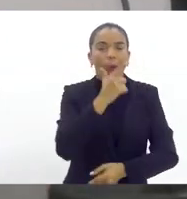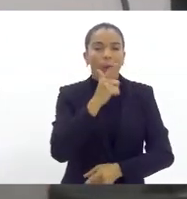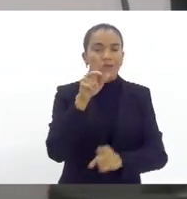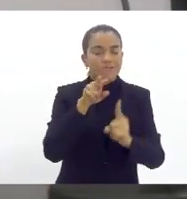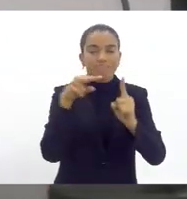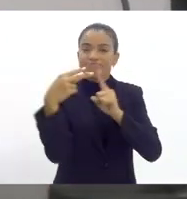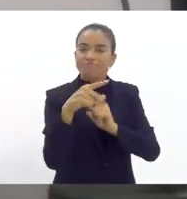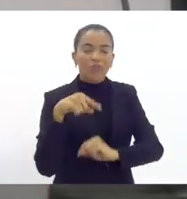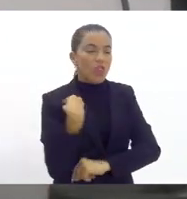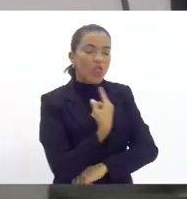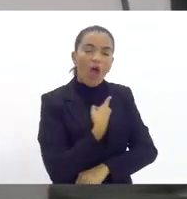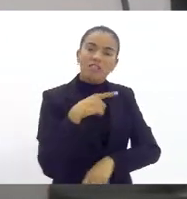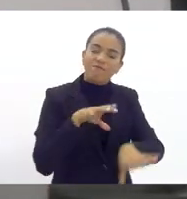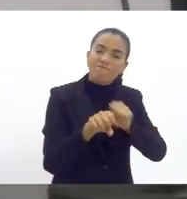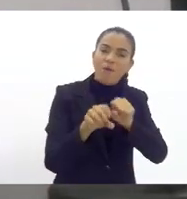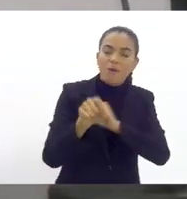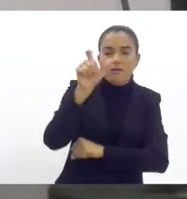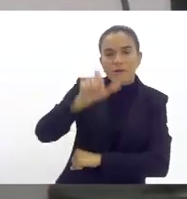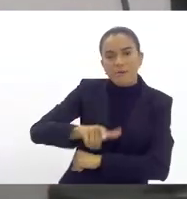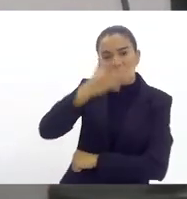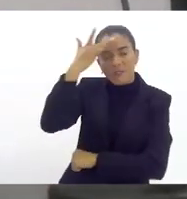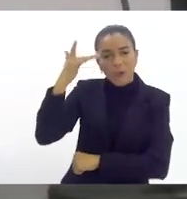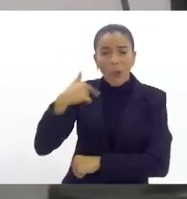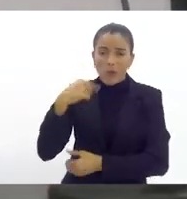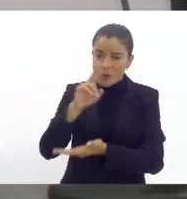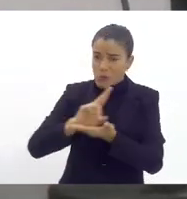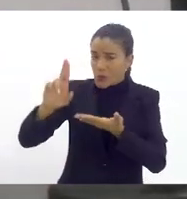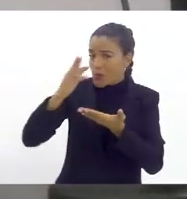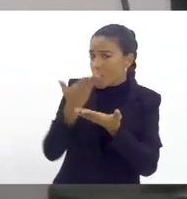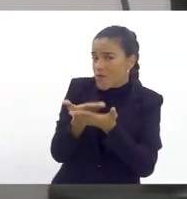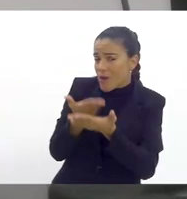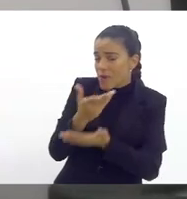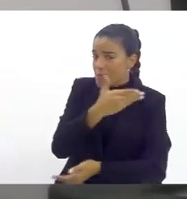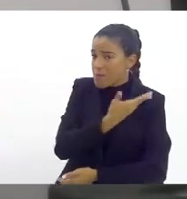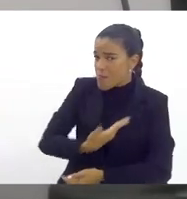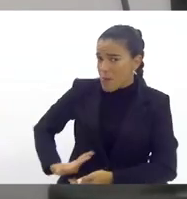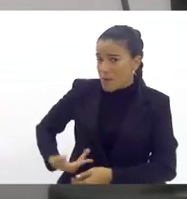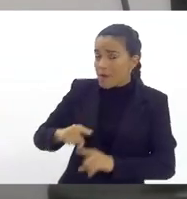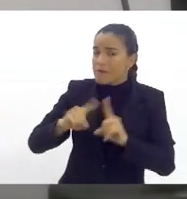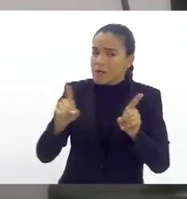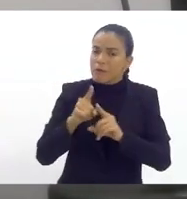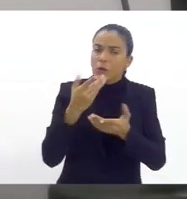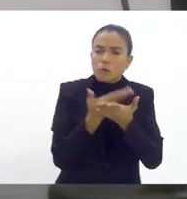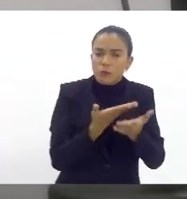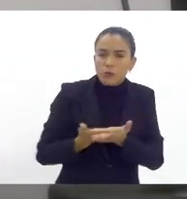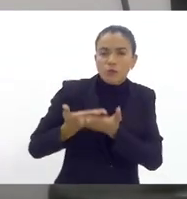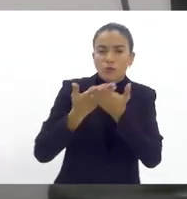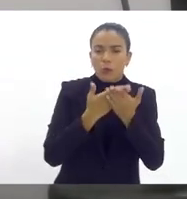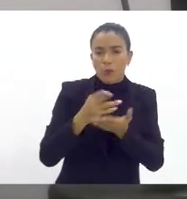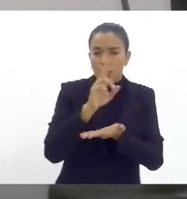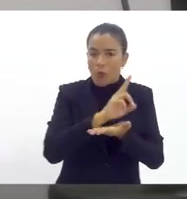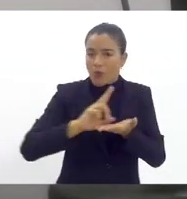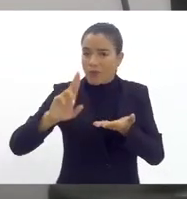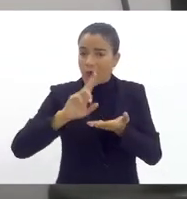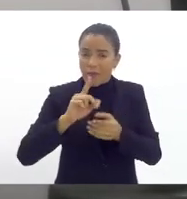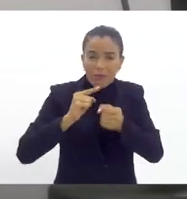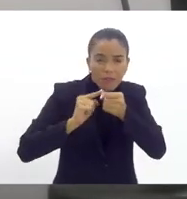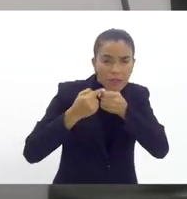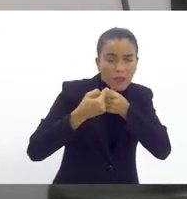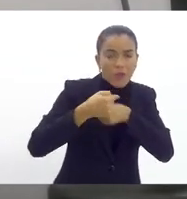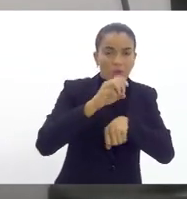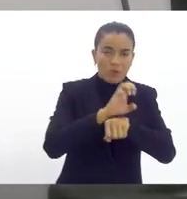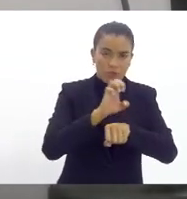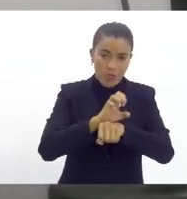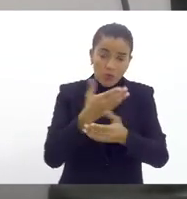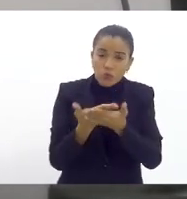para além disso a gente está falando pessoas eu sou estudante de uma universidade pública Mas eu sou estudante de uma universidade que no interior do Estado